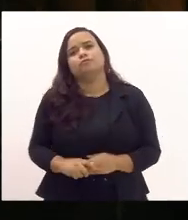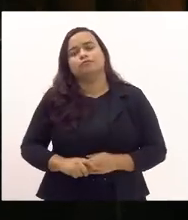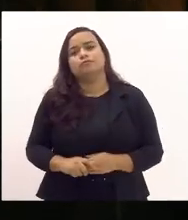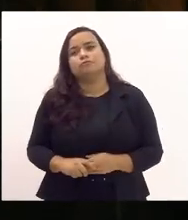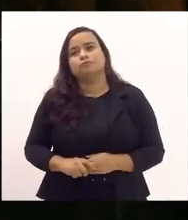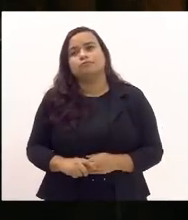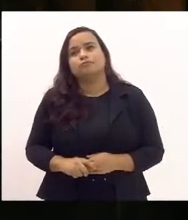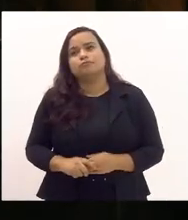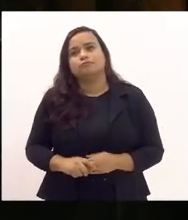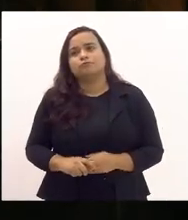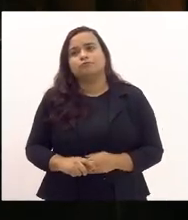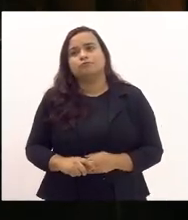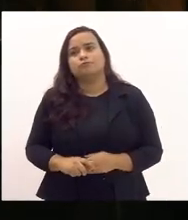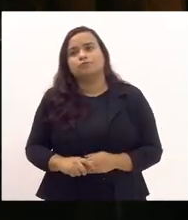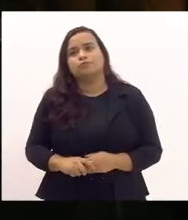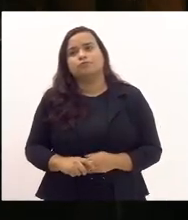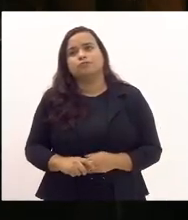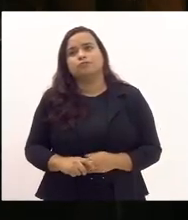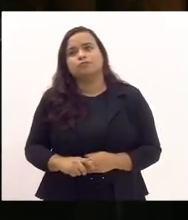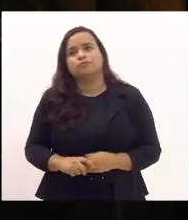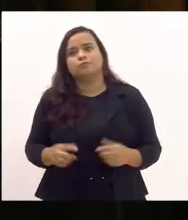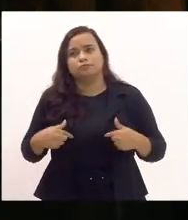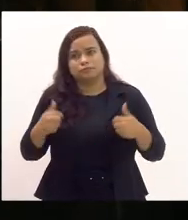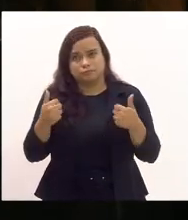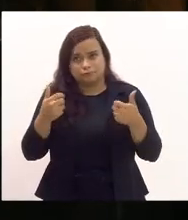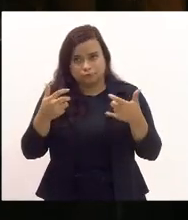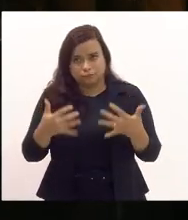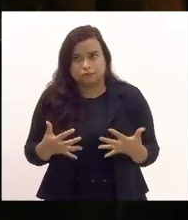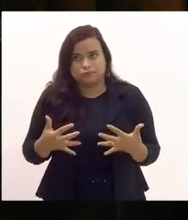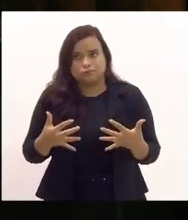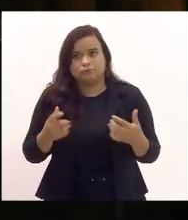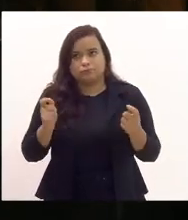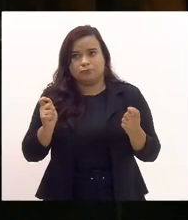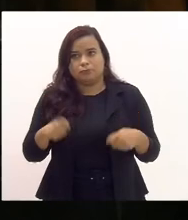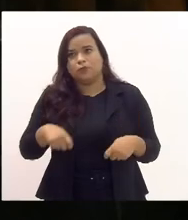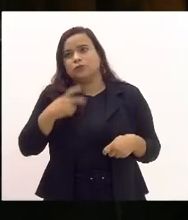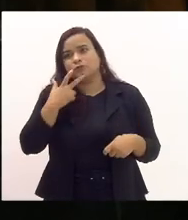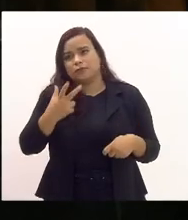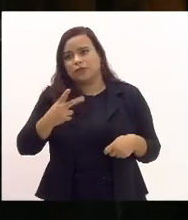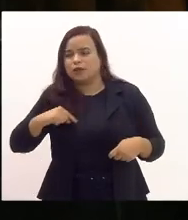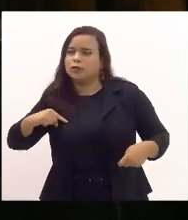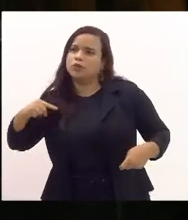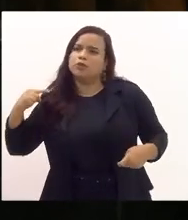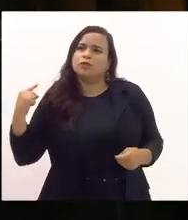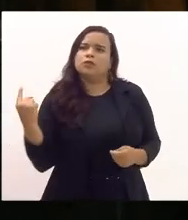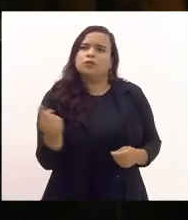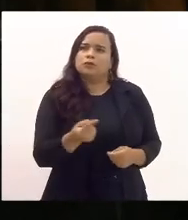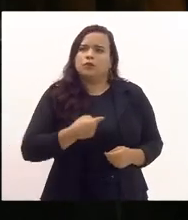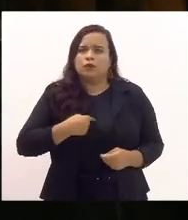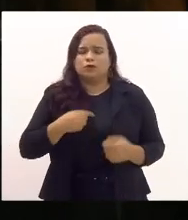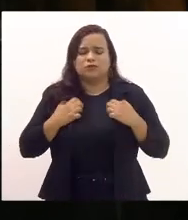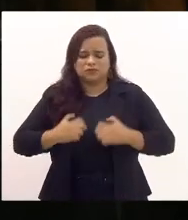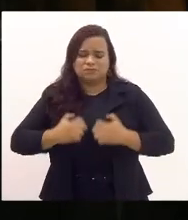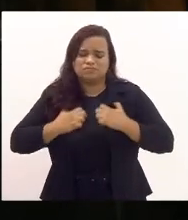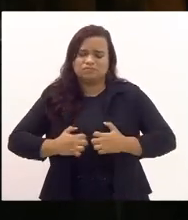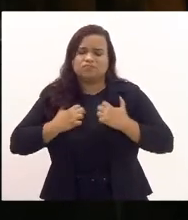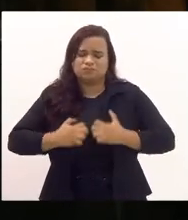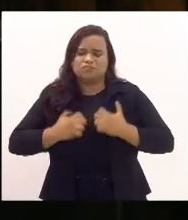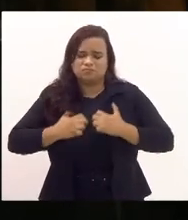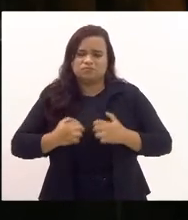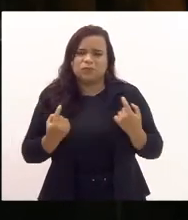deixo aqui Deputado a tia Ju a minha e eu acredito que eu posso falar a nossa indignação